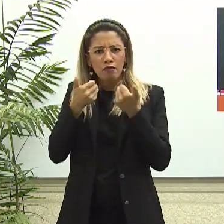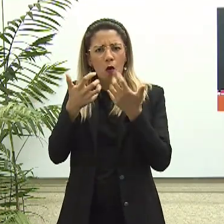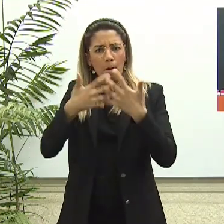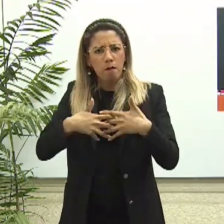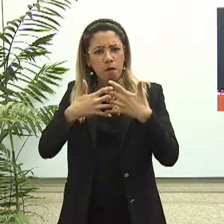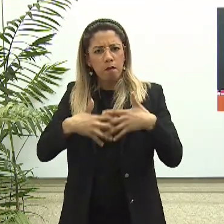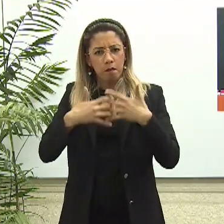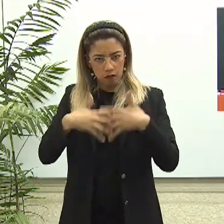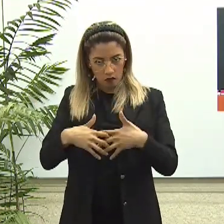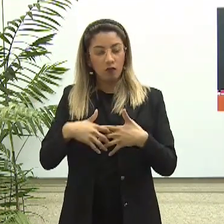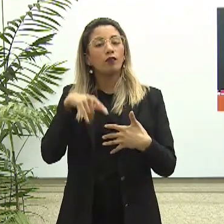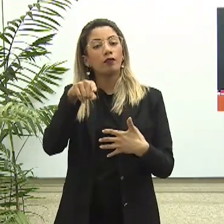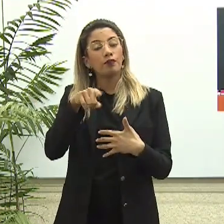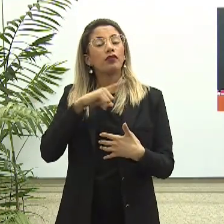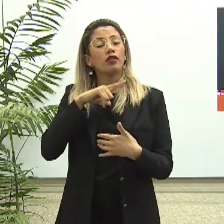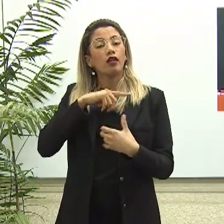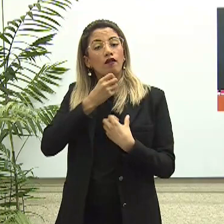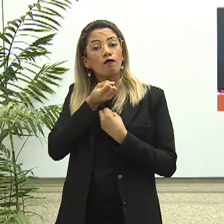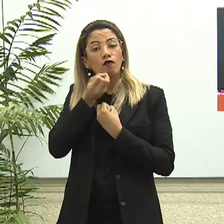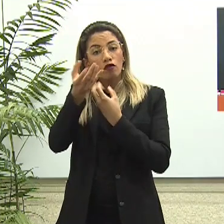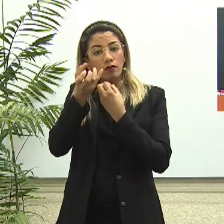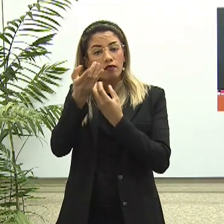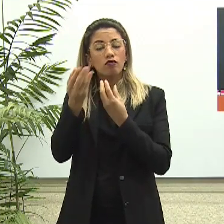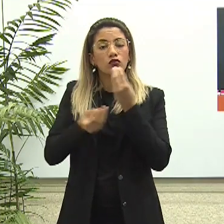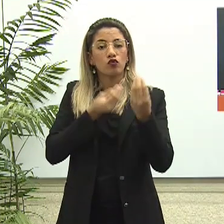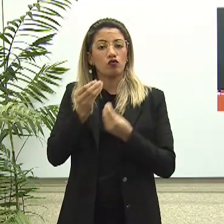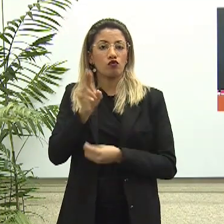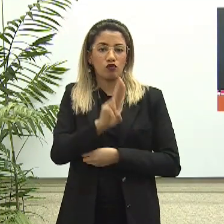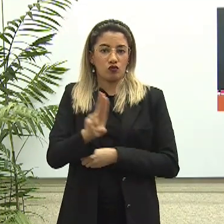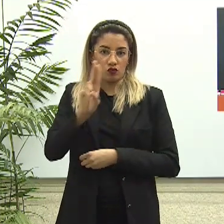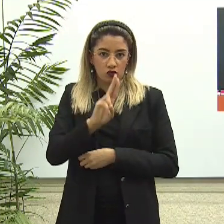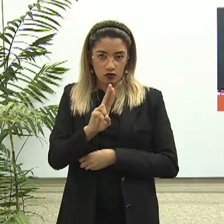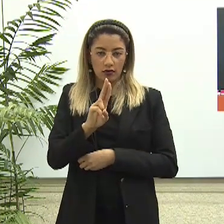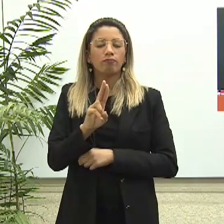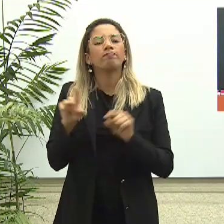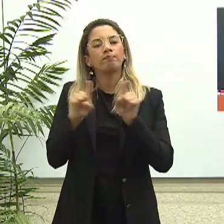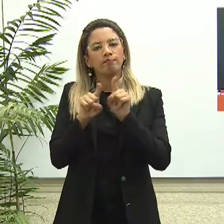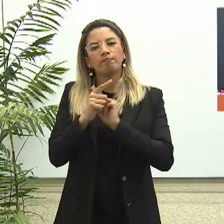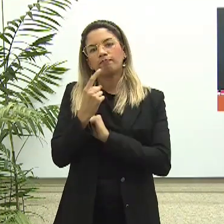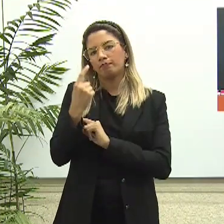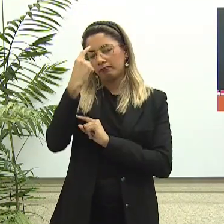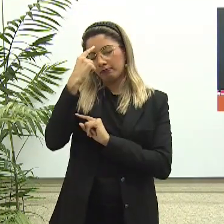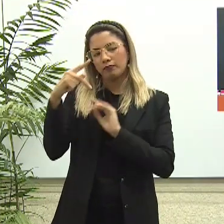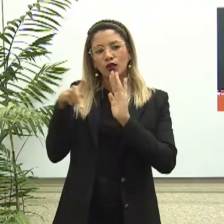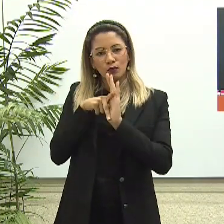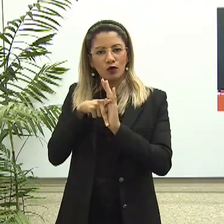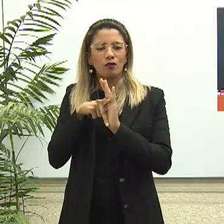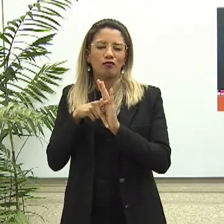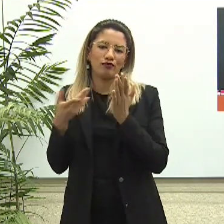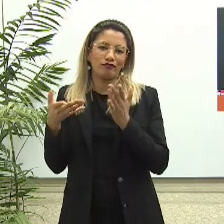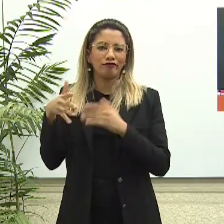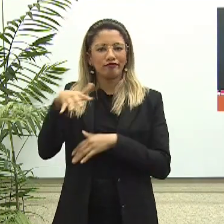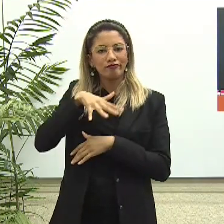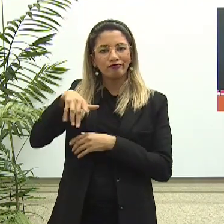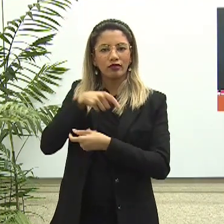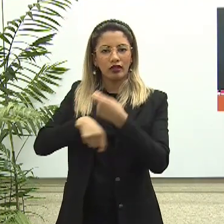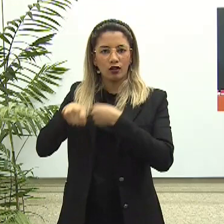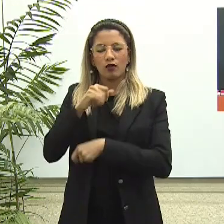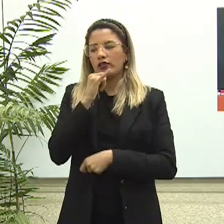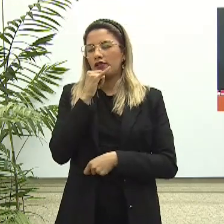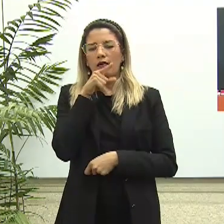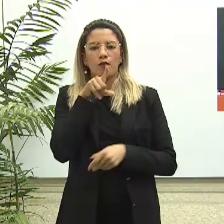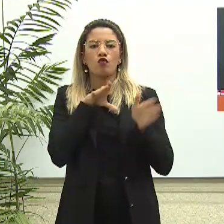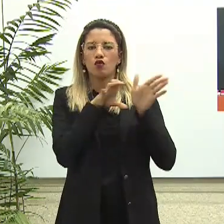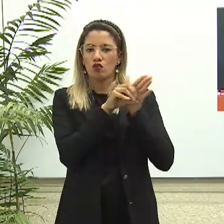pessoas e usar esses dados também em termos mercadológicos né então a Google eu gosto de dizer né que a o